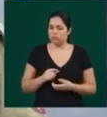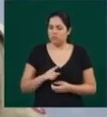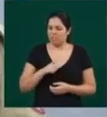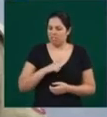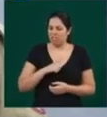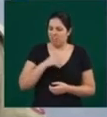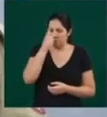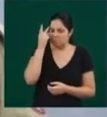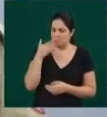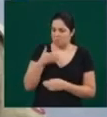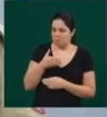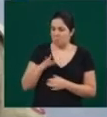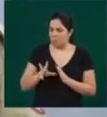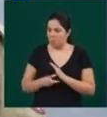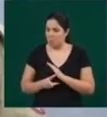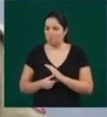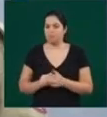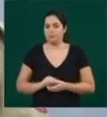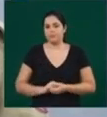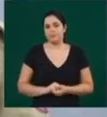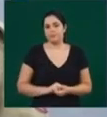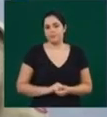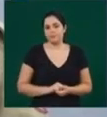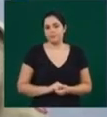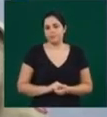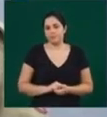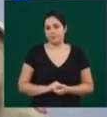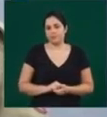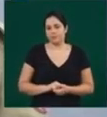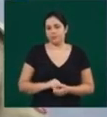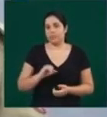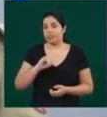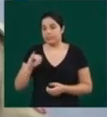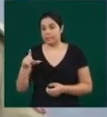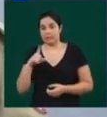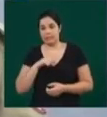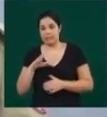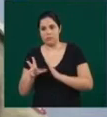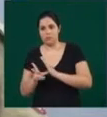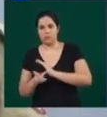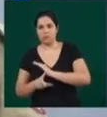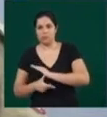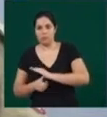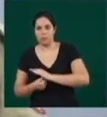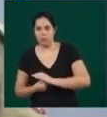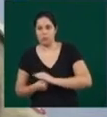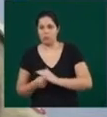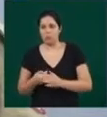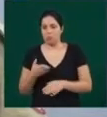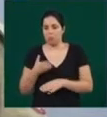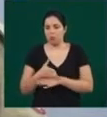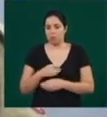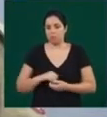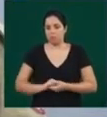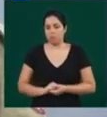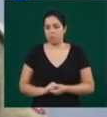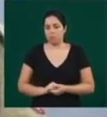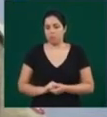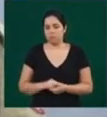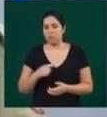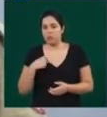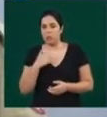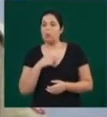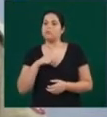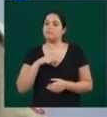houve abordagem não, pelo menos o patrulhamento ele é feito. E se houve algum caso de furto, houve um arrombamento, aí a gente, nessas redes, a gente tem